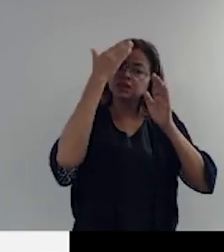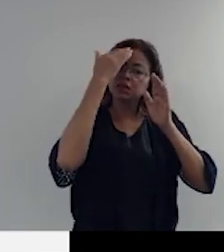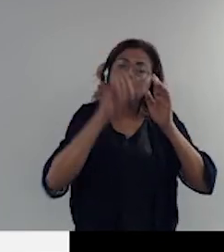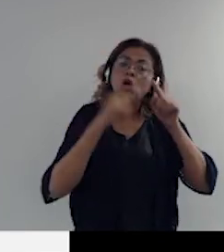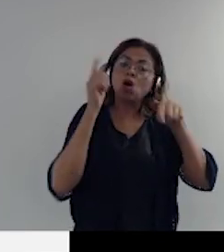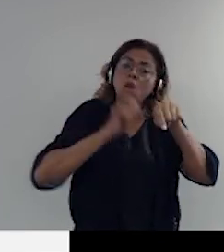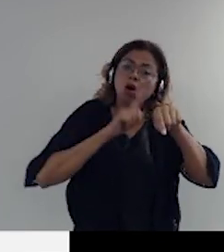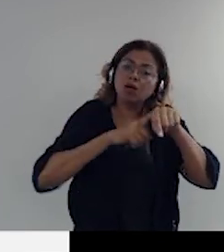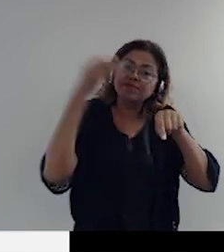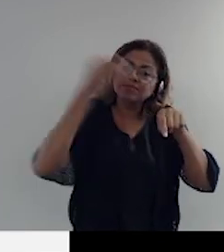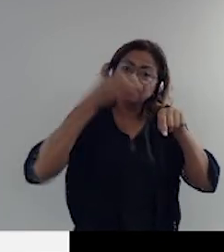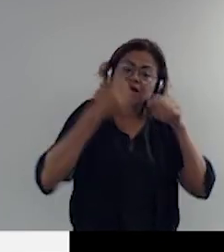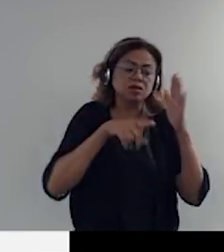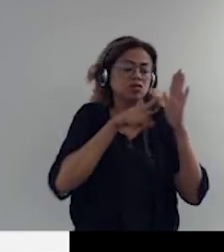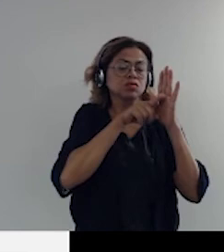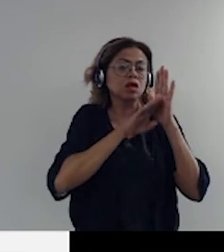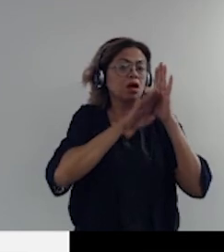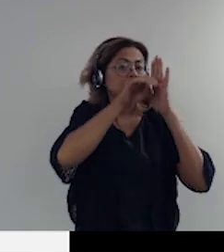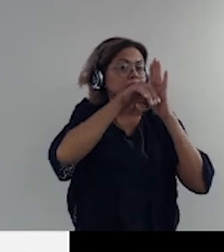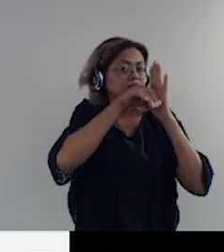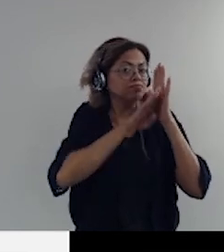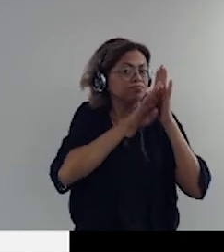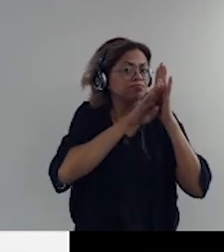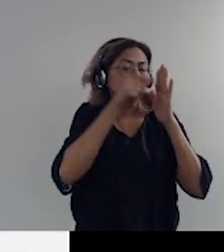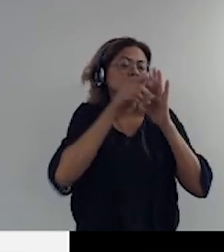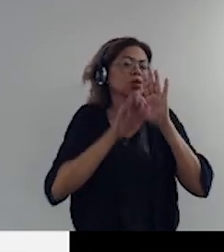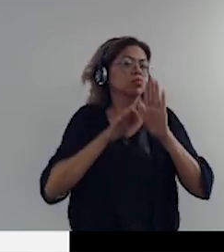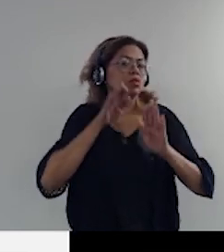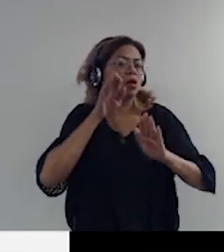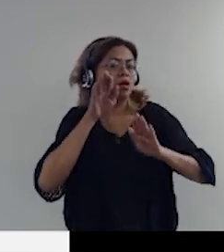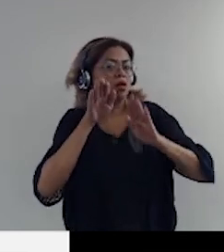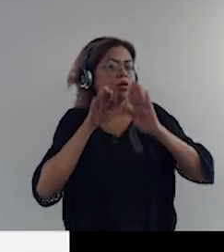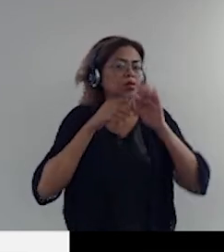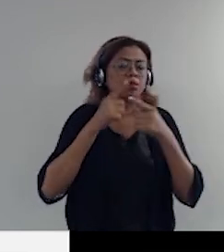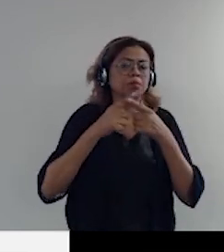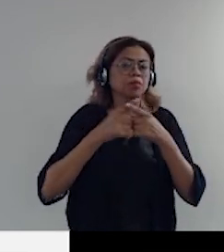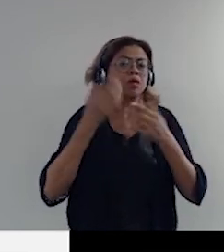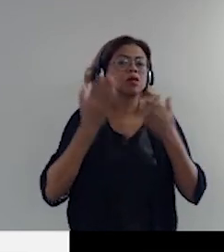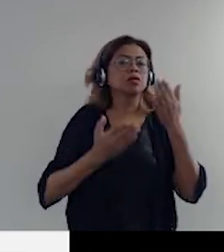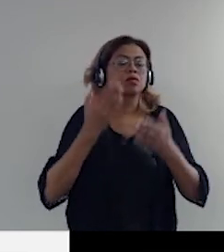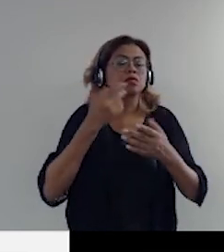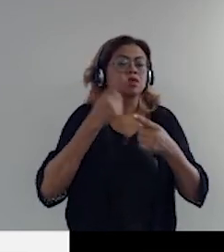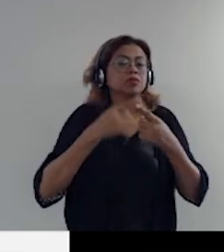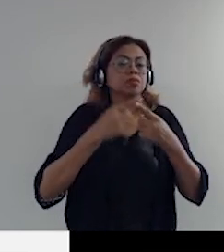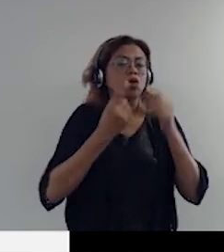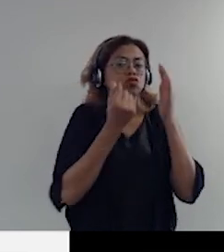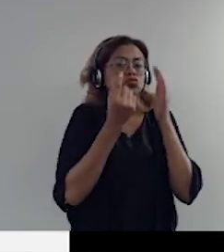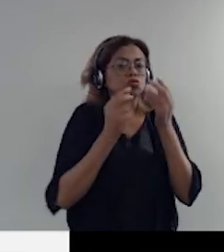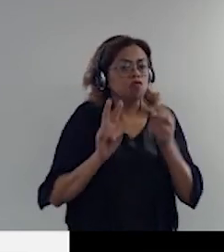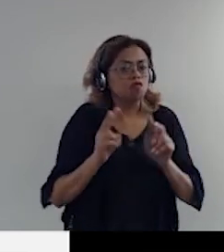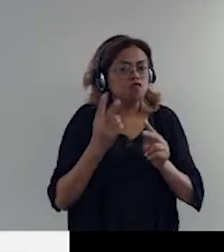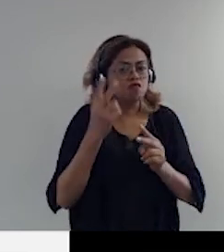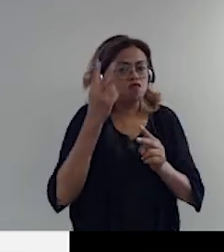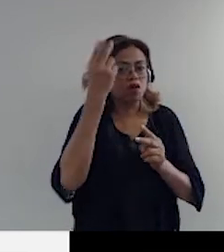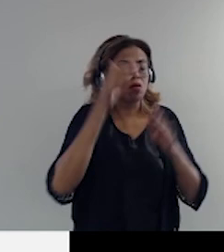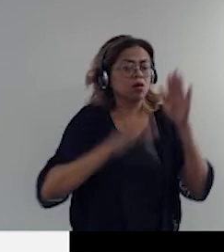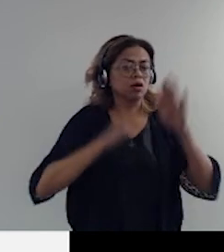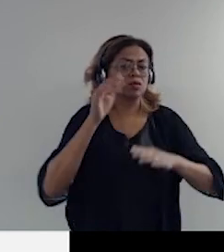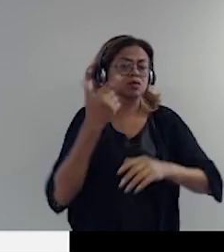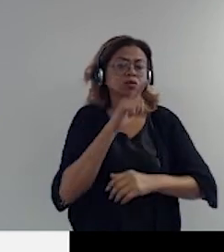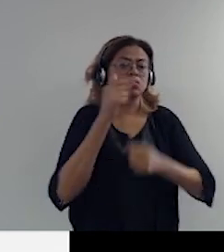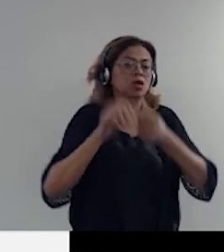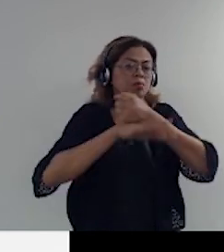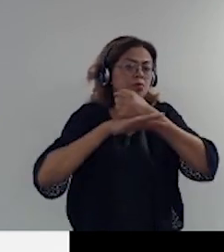entrar e os momentos de agir com cautela, porque ele pode estar com um sobrevalor que não tem base nos fundamentos